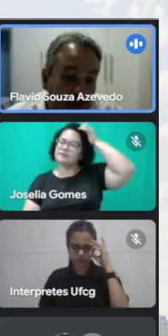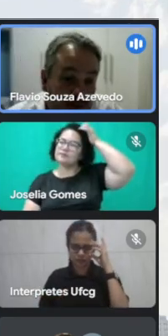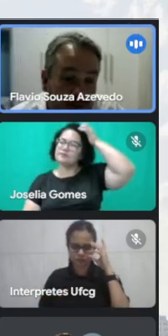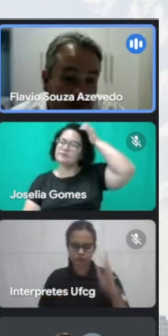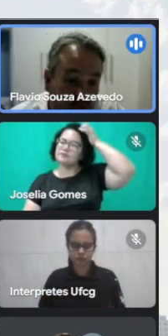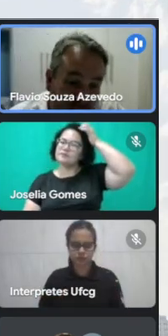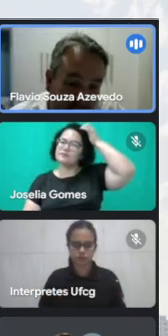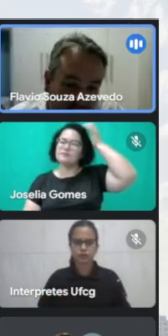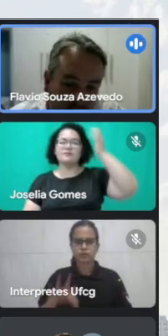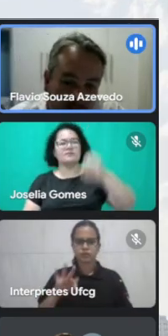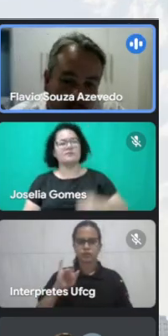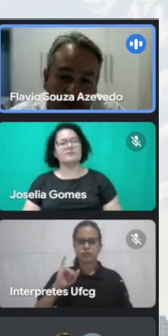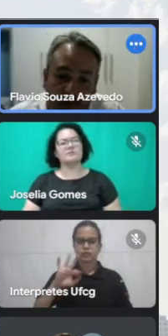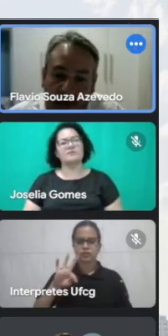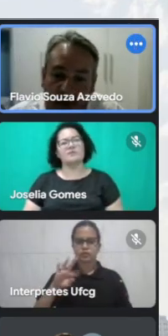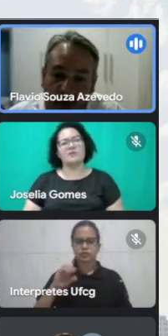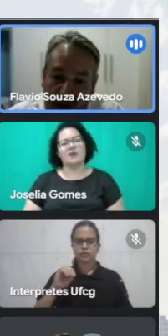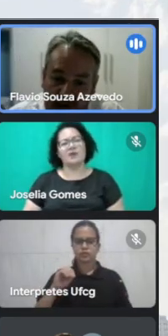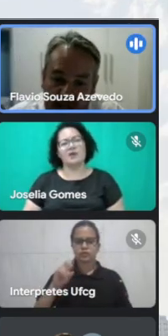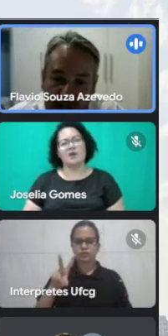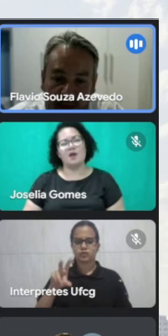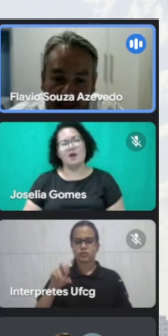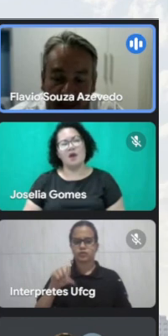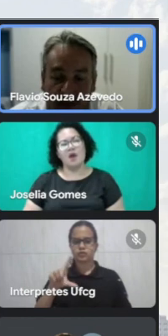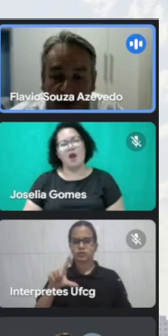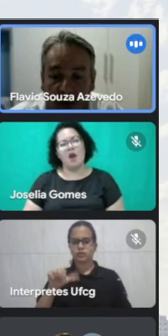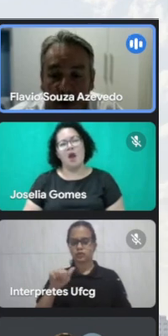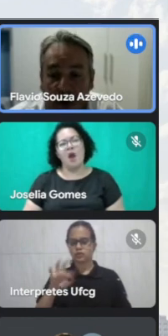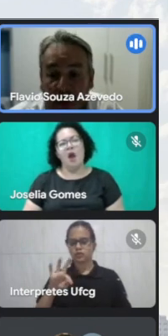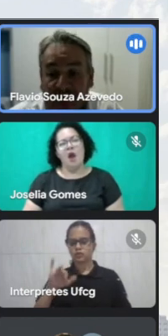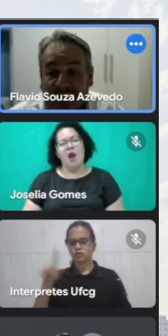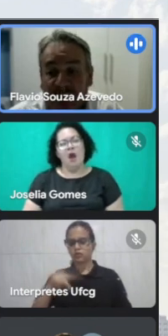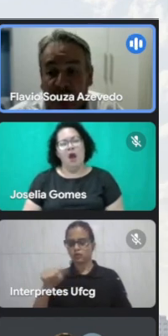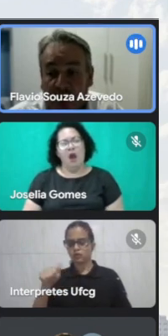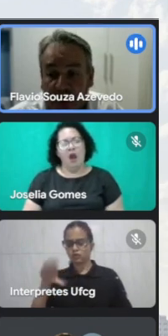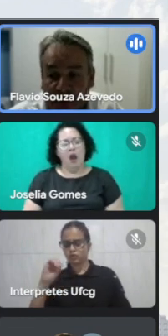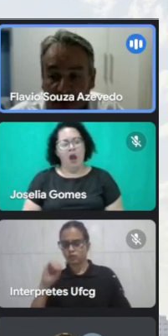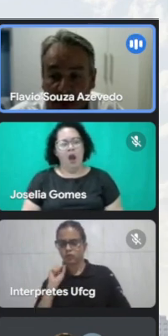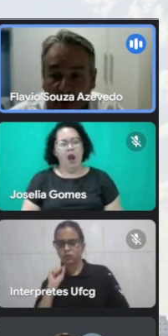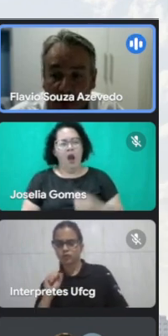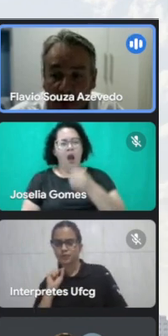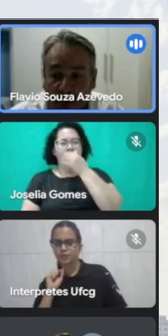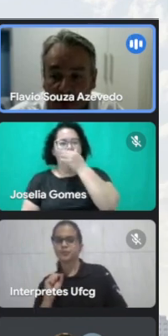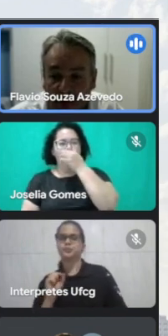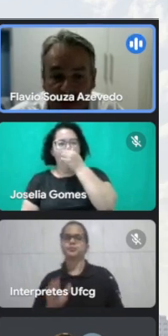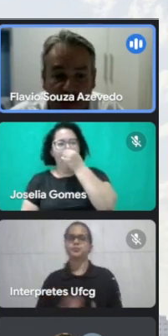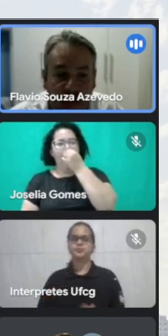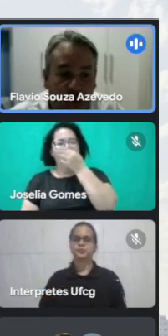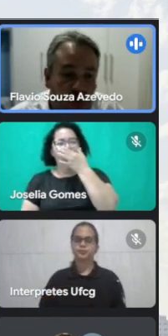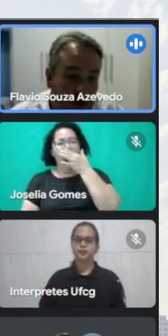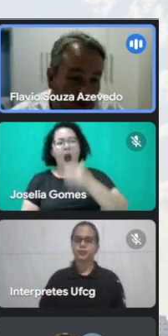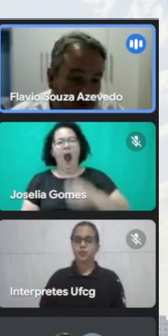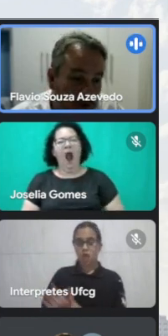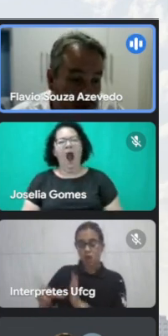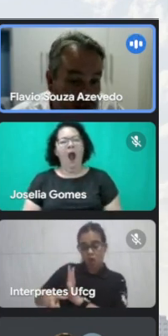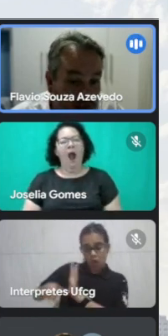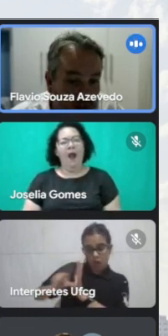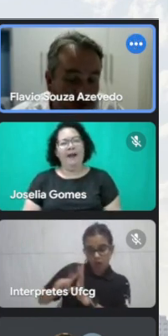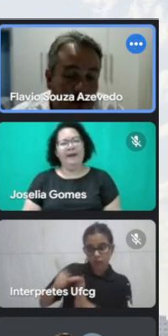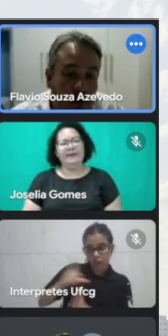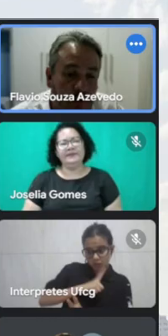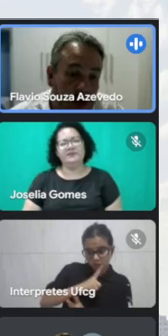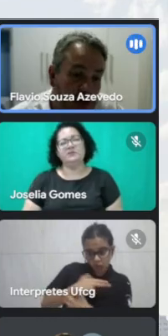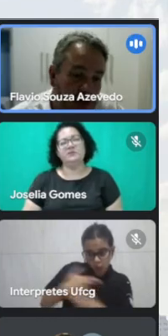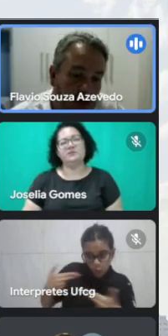é a fitovolatilização, o processo de remediação no qual a transformação de poluentes em estado sólido ou